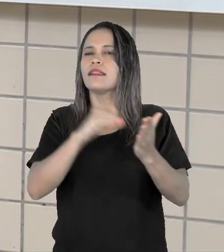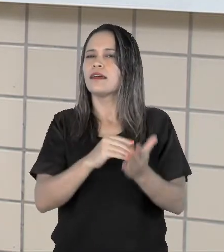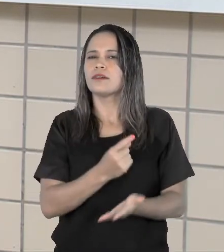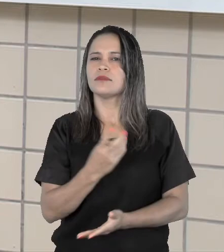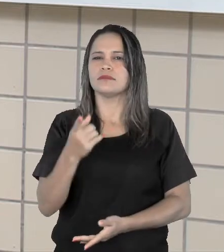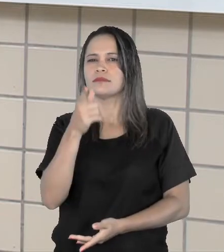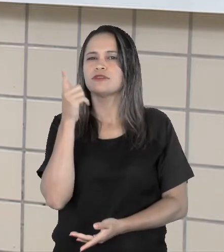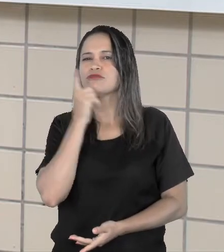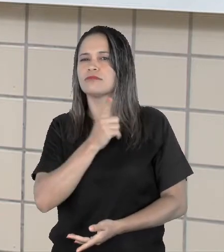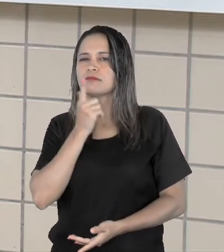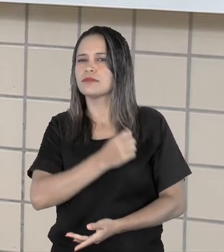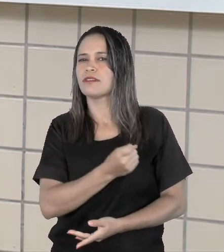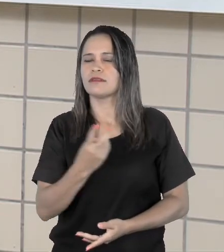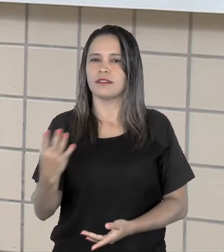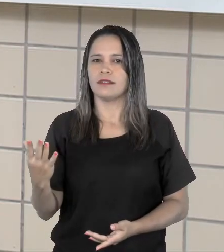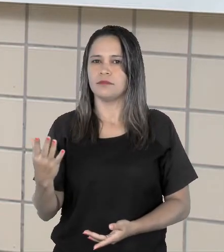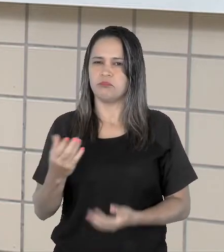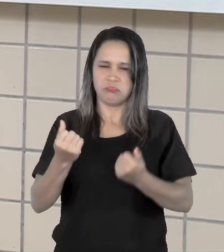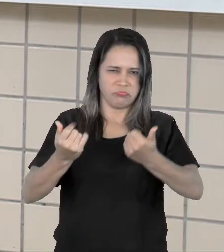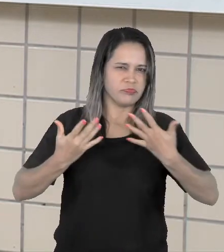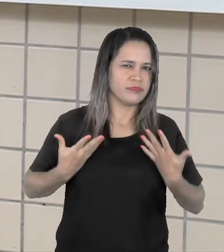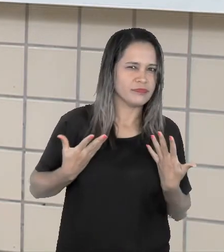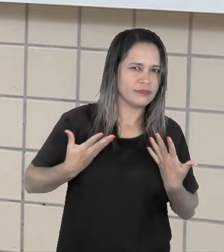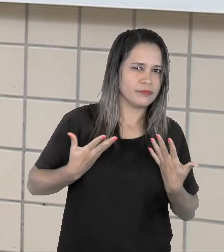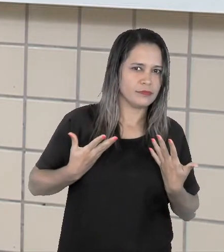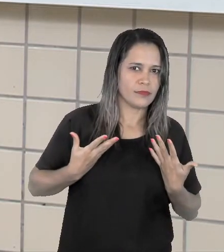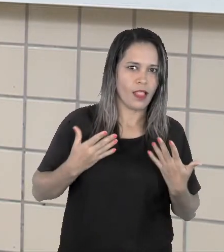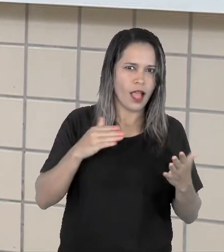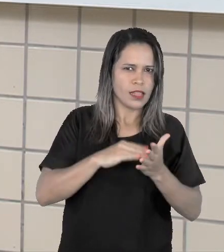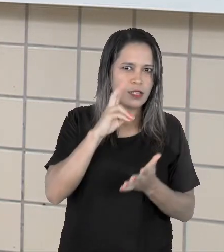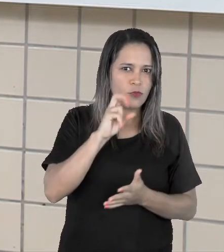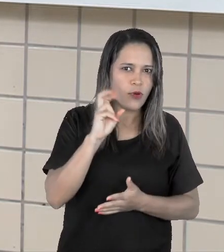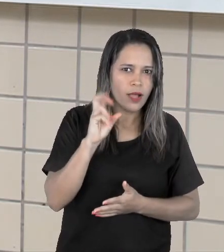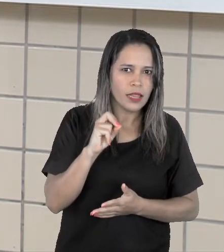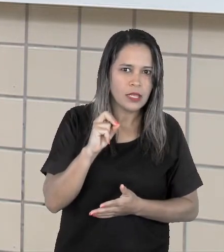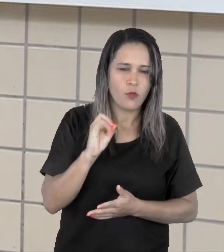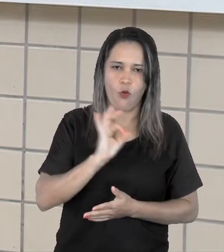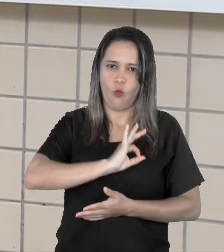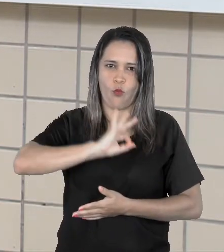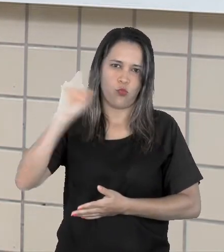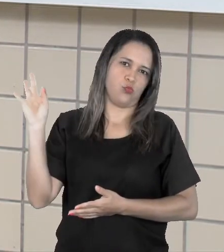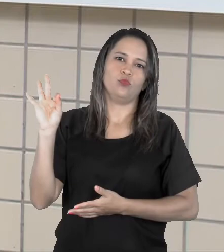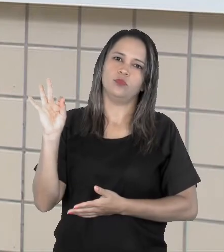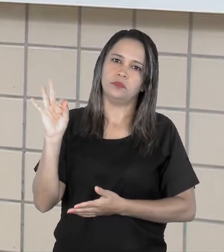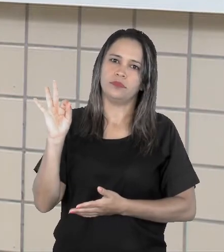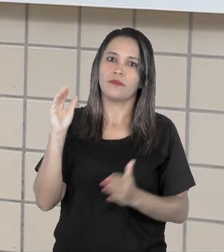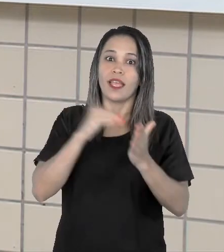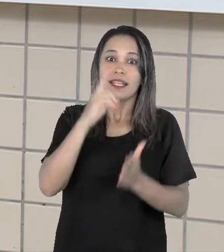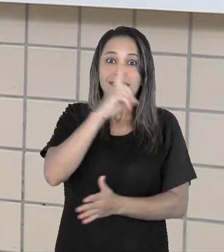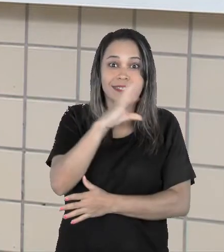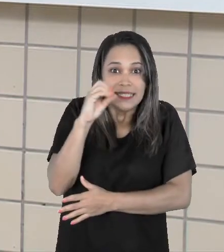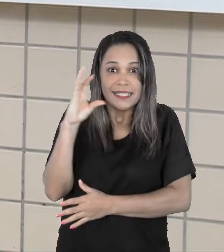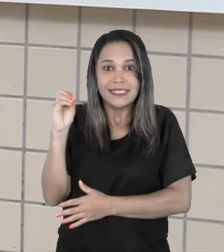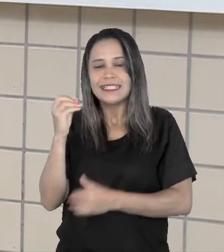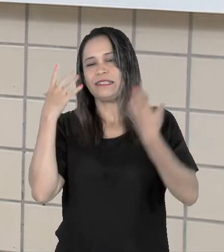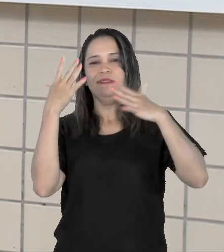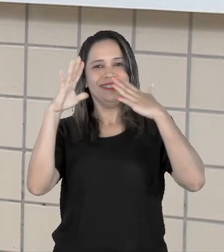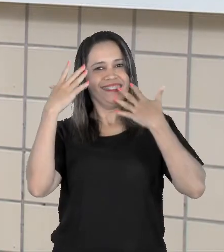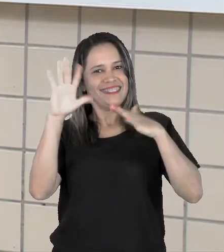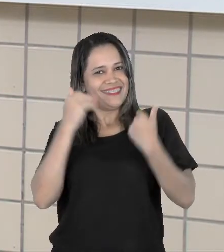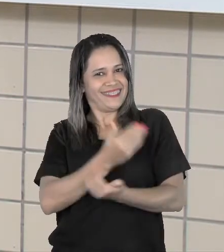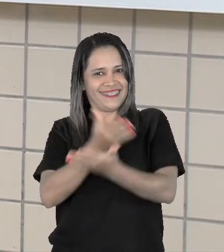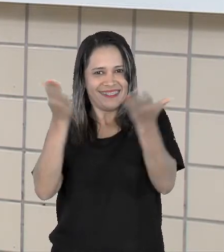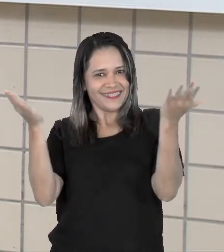já consegue contar aí? Me fale. Até 50? Ótimo! Até 100? Parabéns